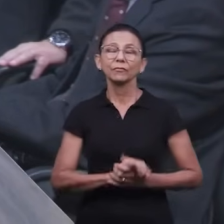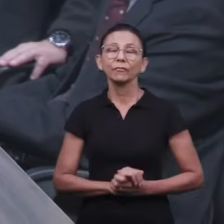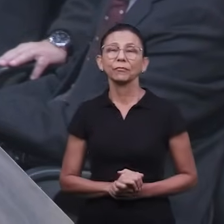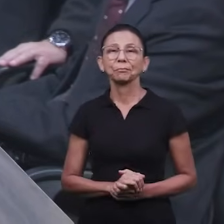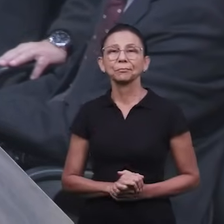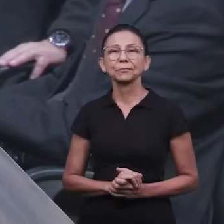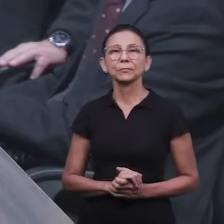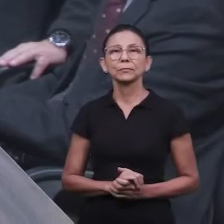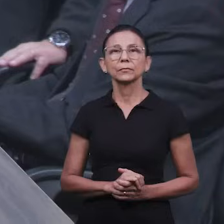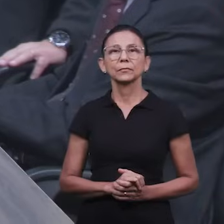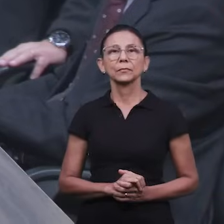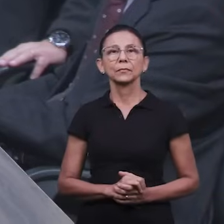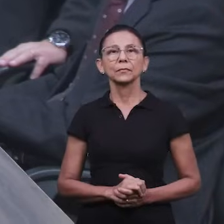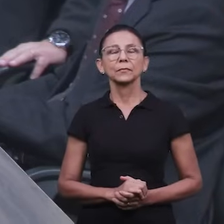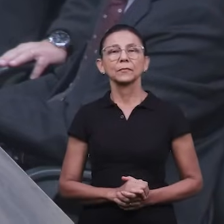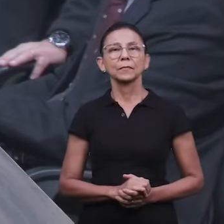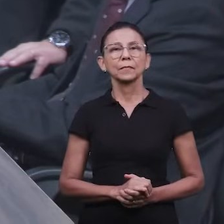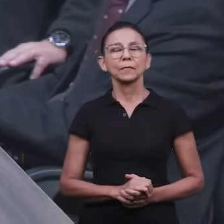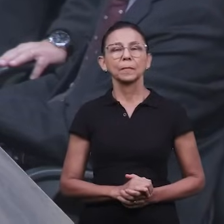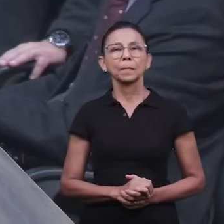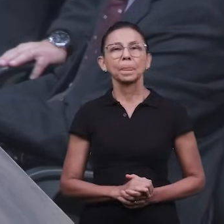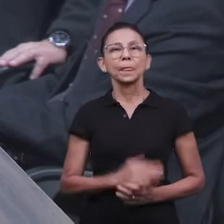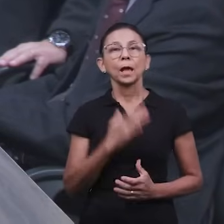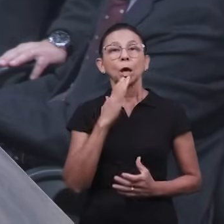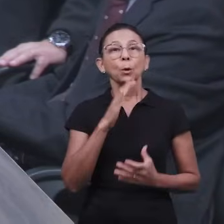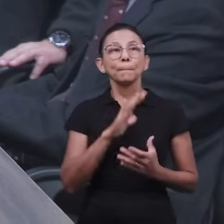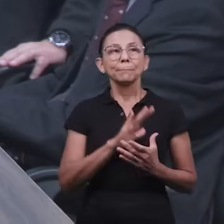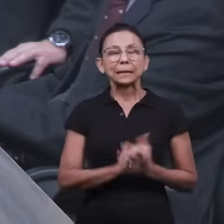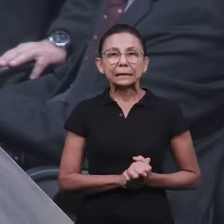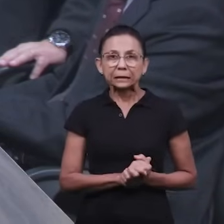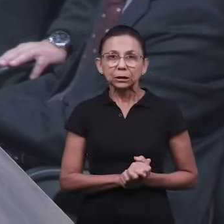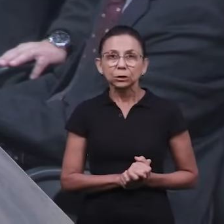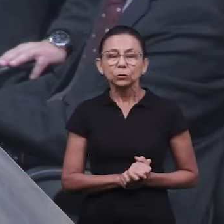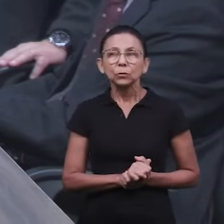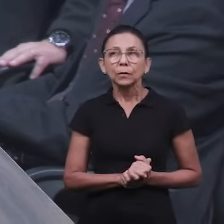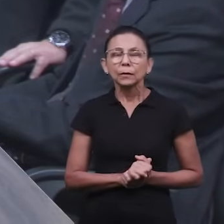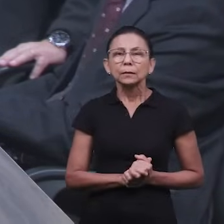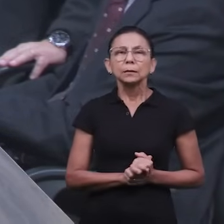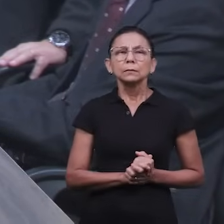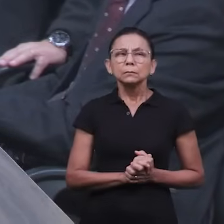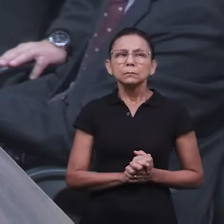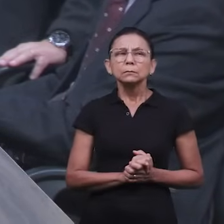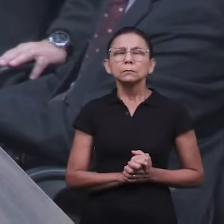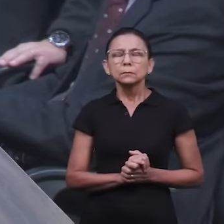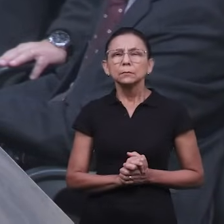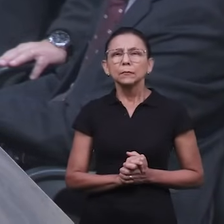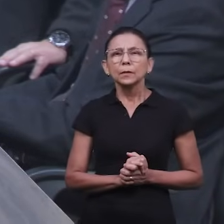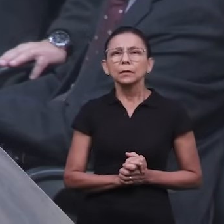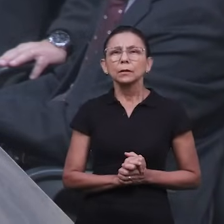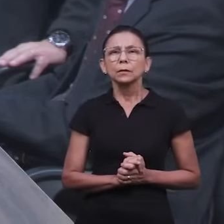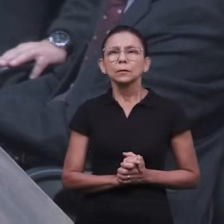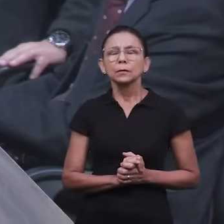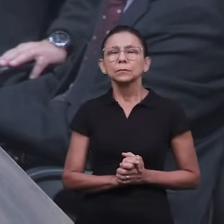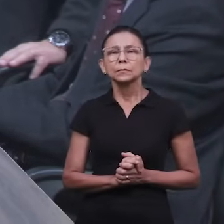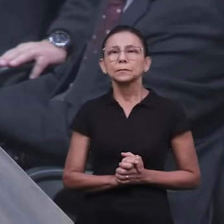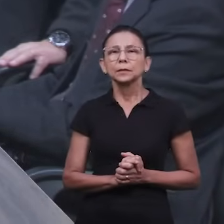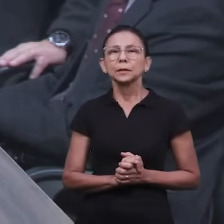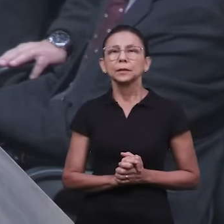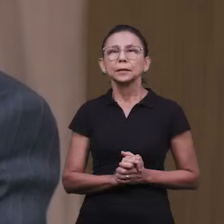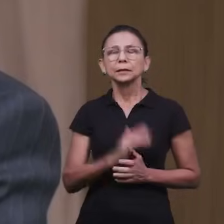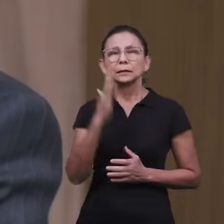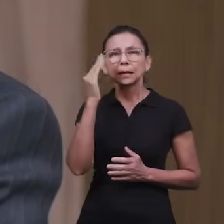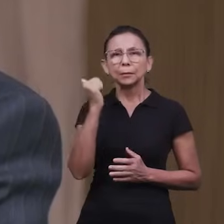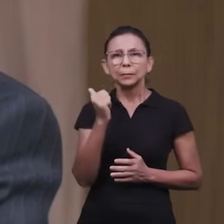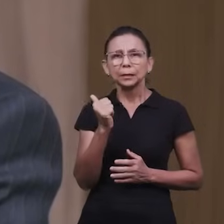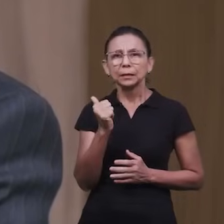né, do nosso trabalho ali no Senhor, de oração pelas famílias.